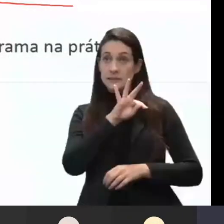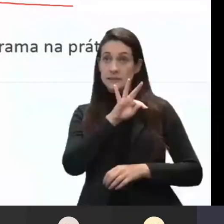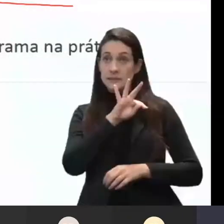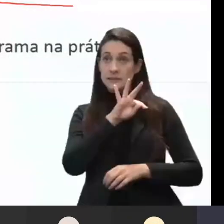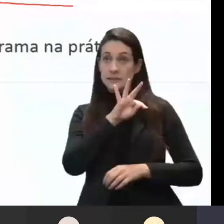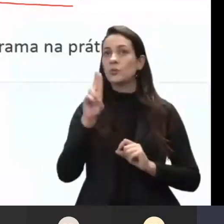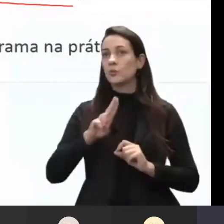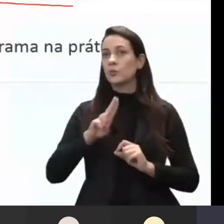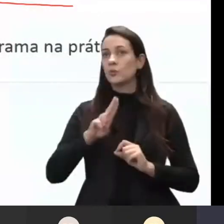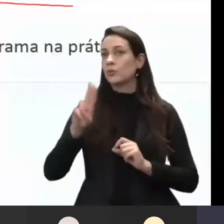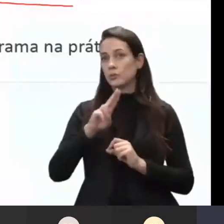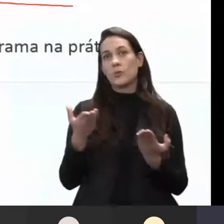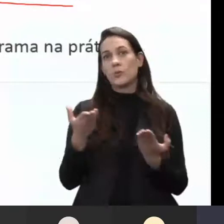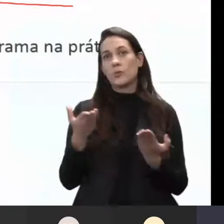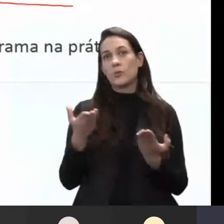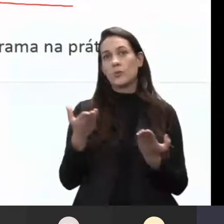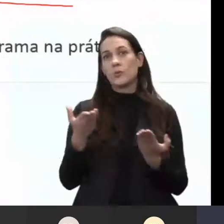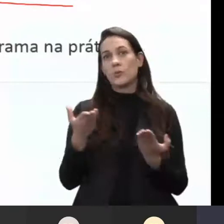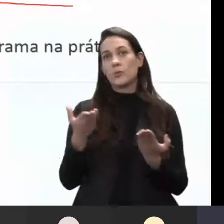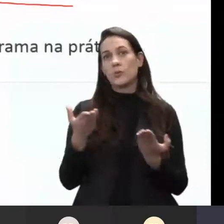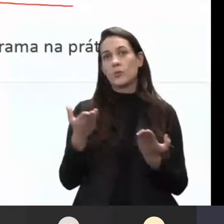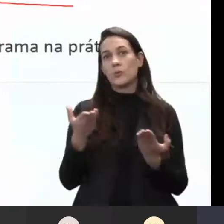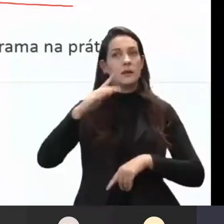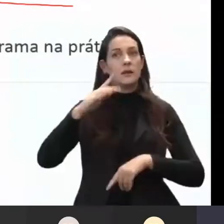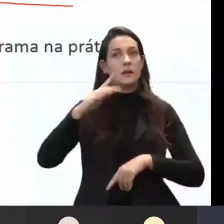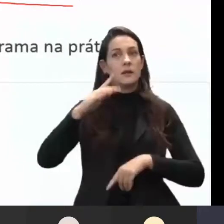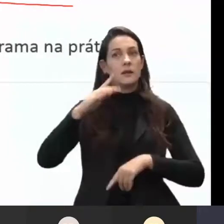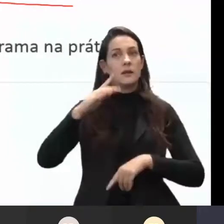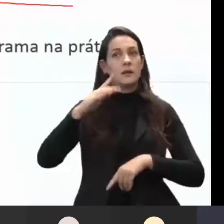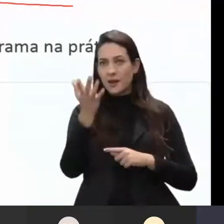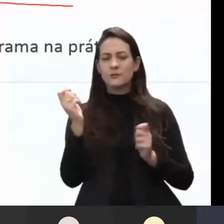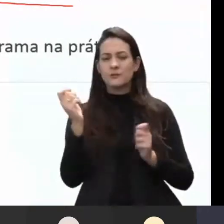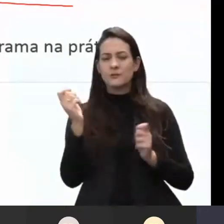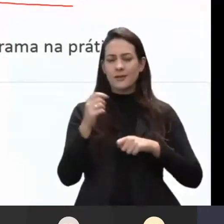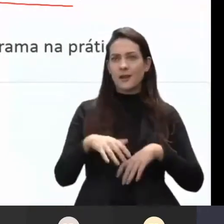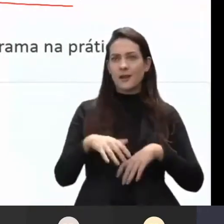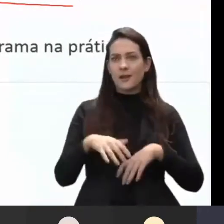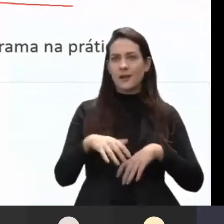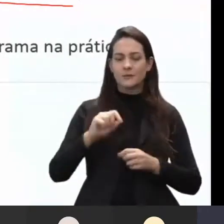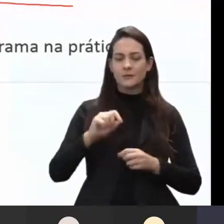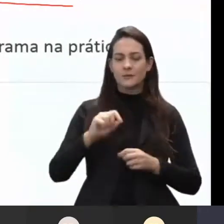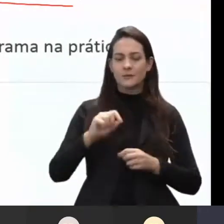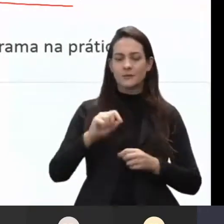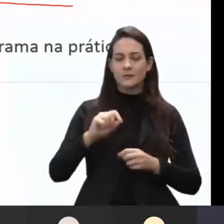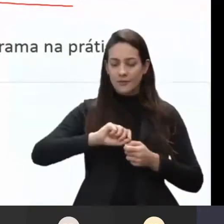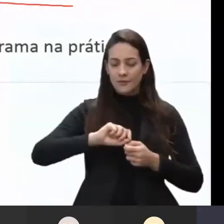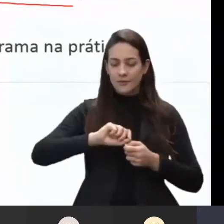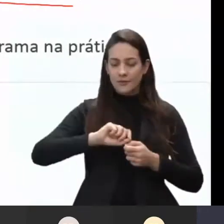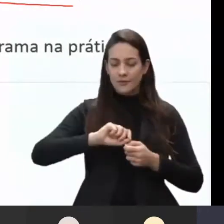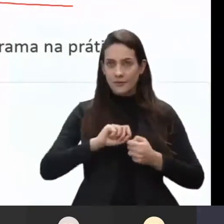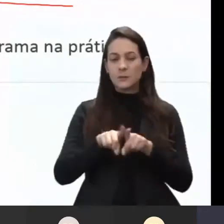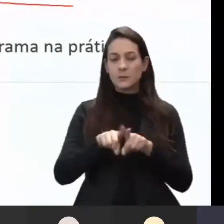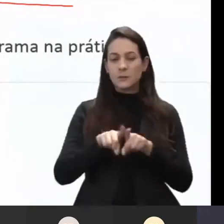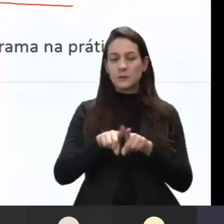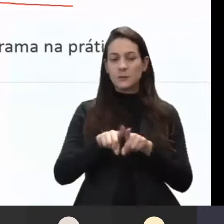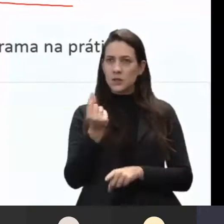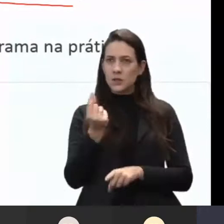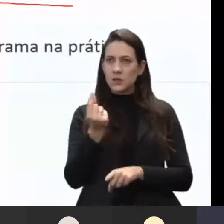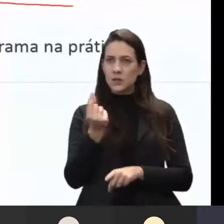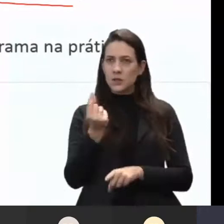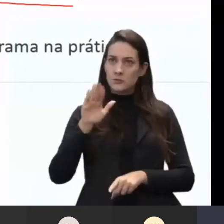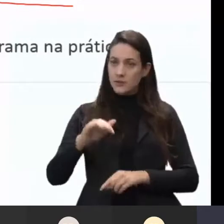difundida e utilizada até hoje, devido à sua praticidade de execução, a um baixo custo e uma confiabilidade